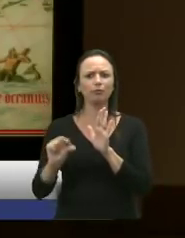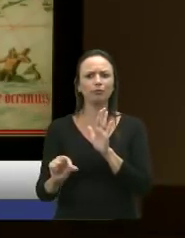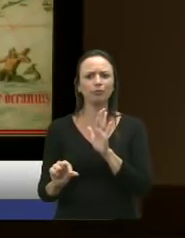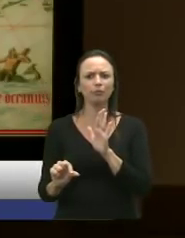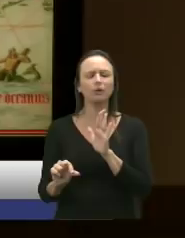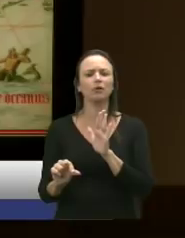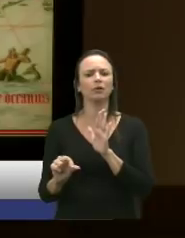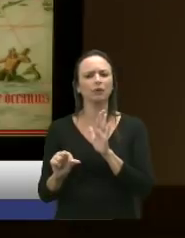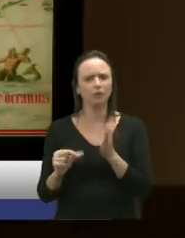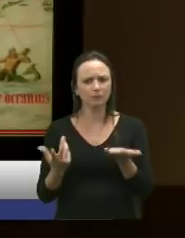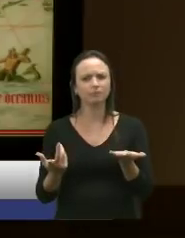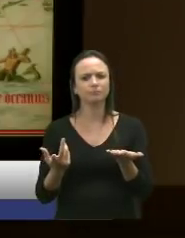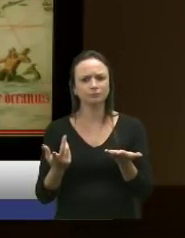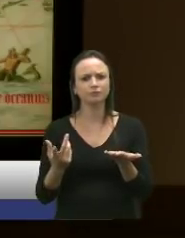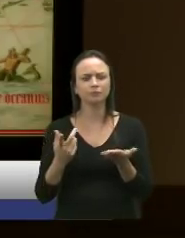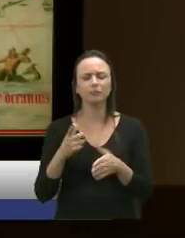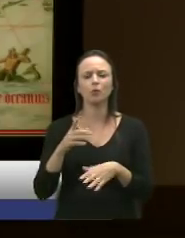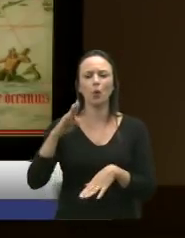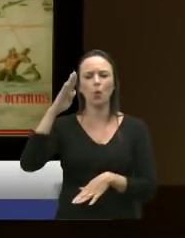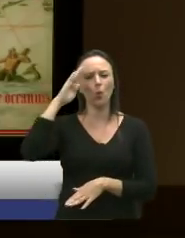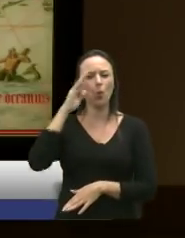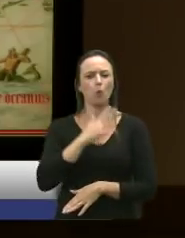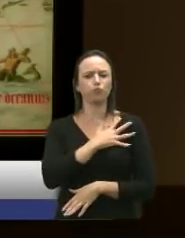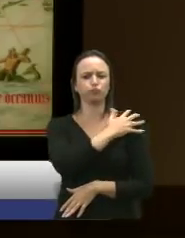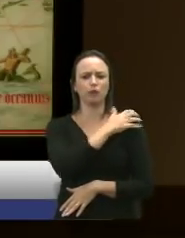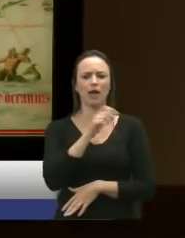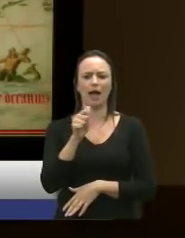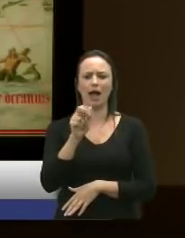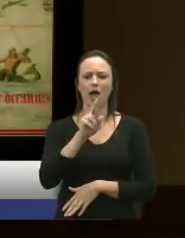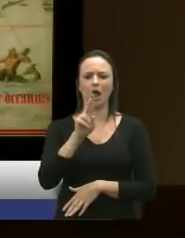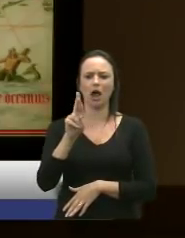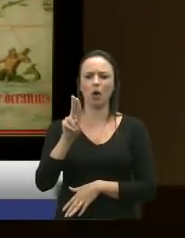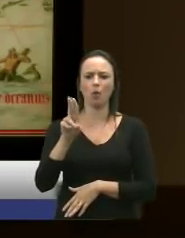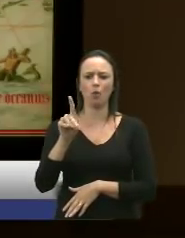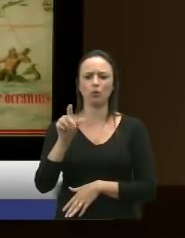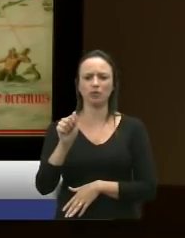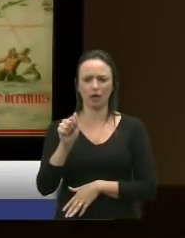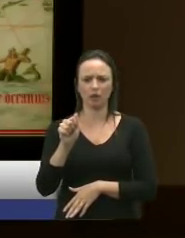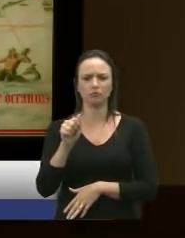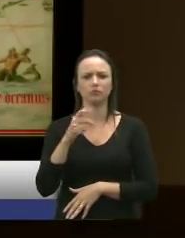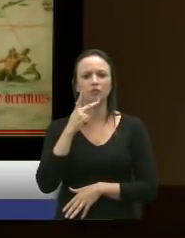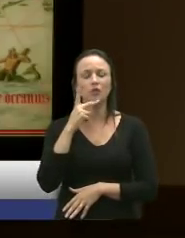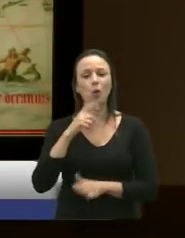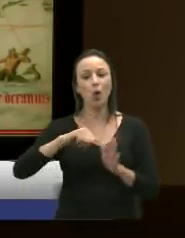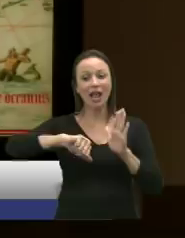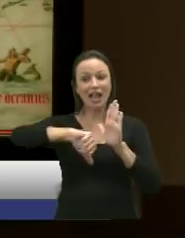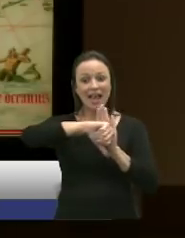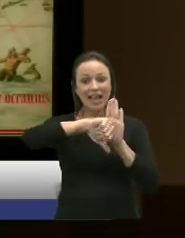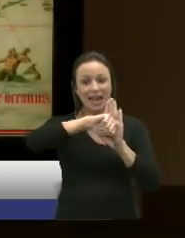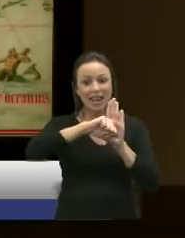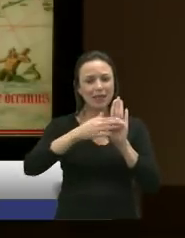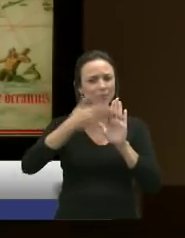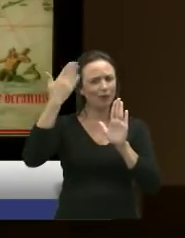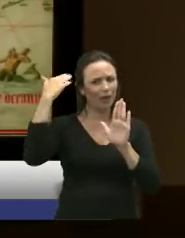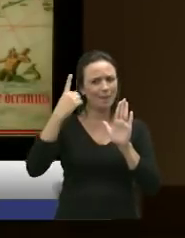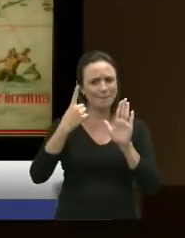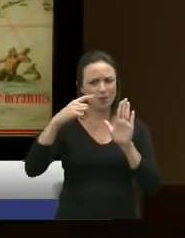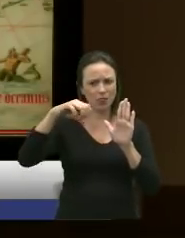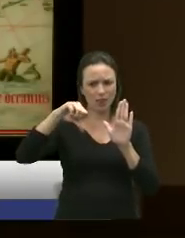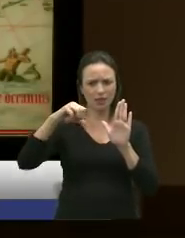da reserva da PM, coronel Arruda, nos diz: os crimes se reduziram durante o movimento de